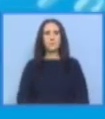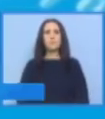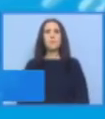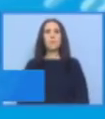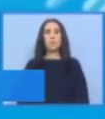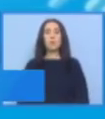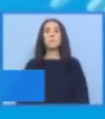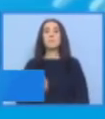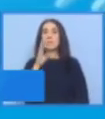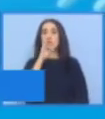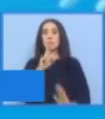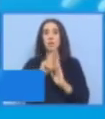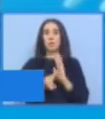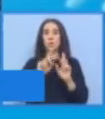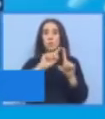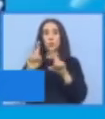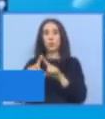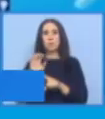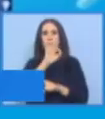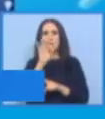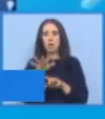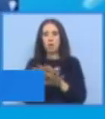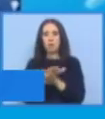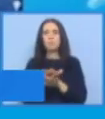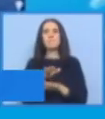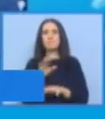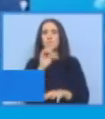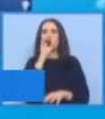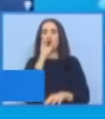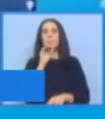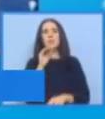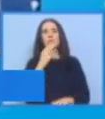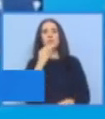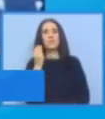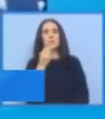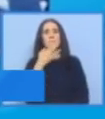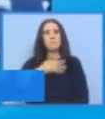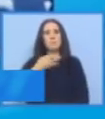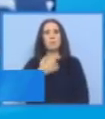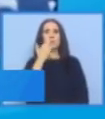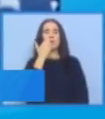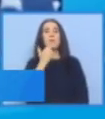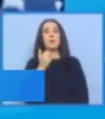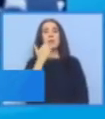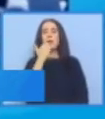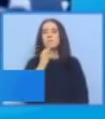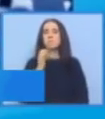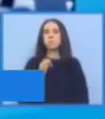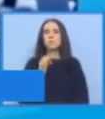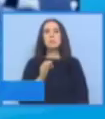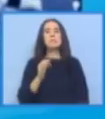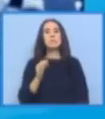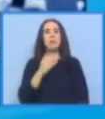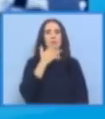dados com outros relatórios, nós vemos que a situação é grave para toda a juventude e ainda é particularmente mais grave para aqueles que estão entre